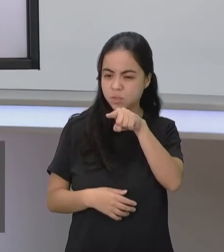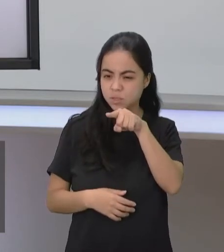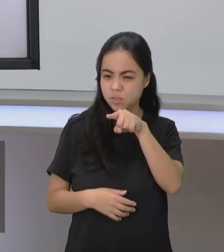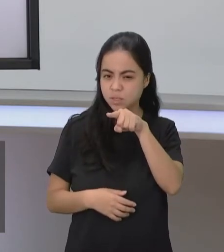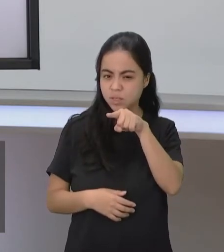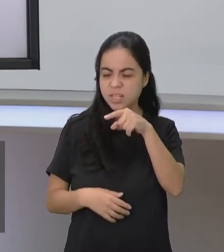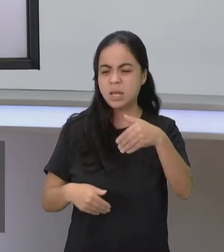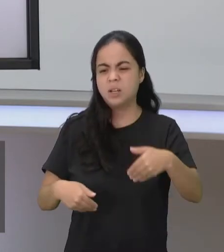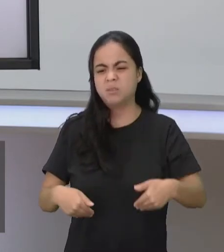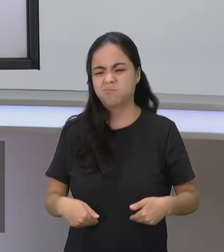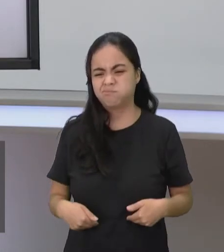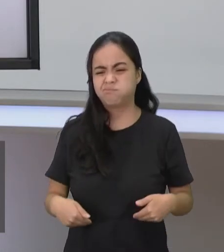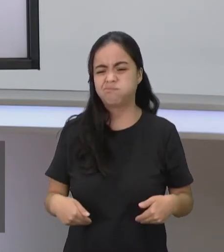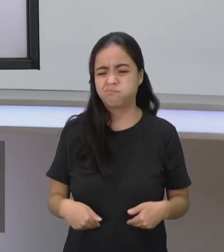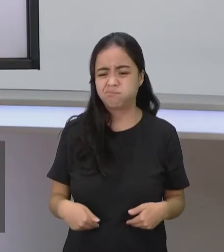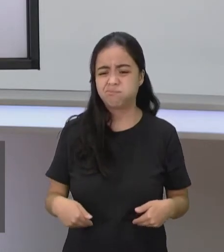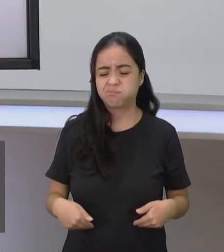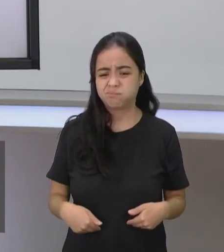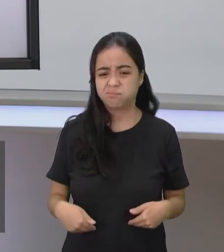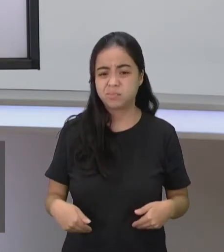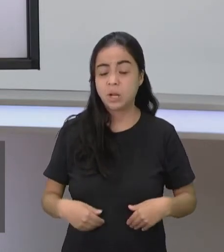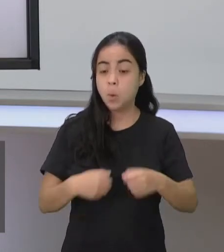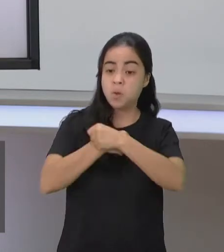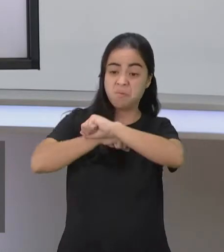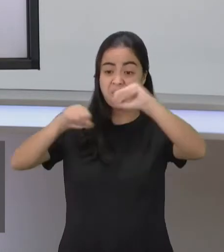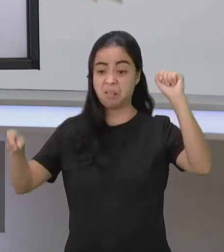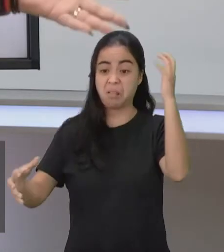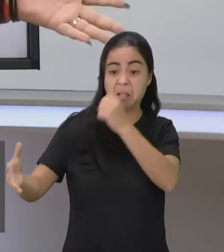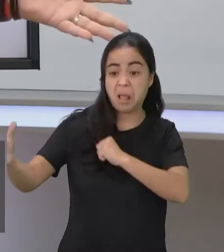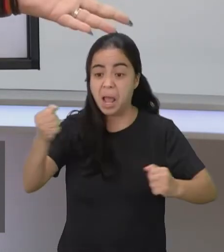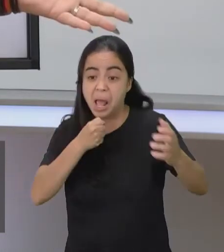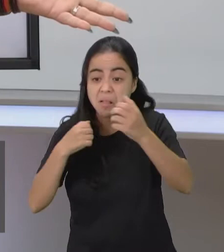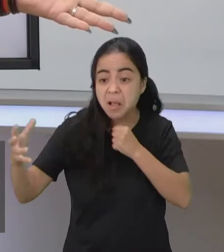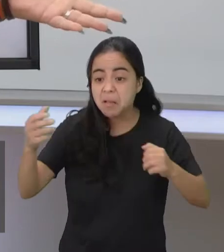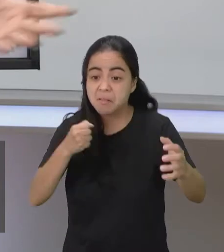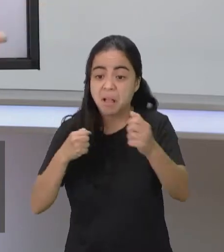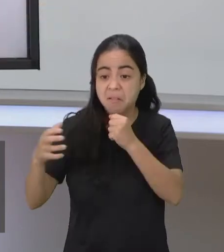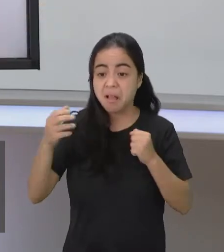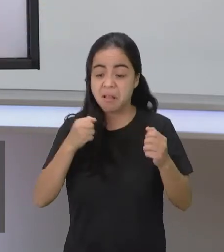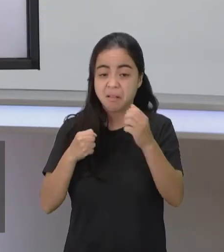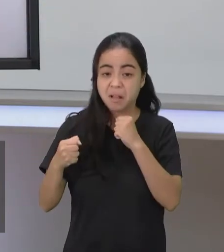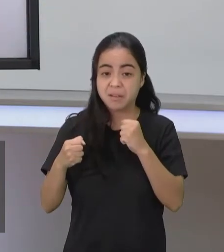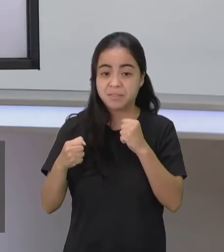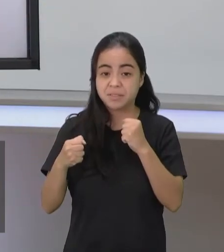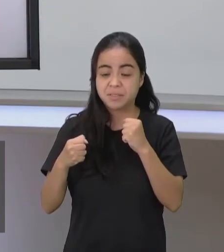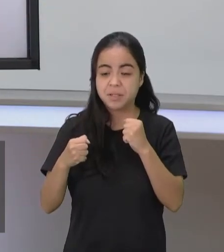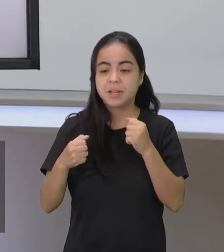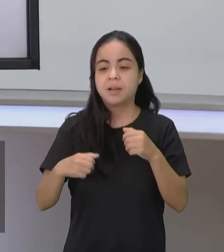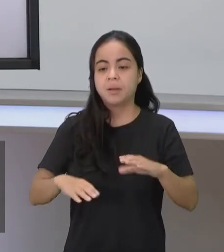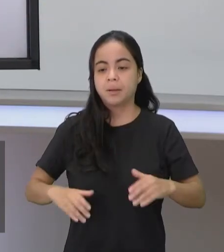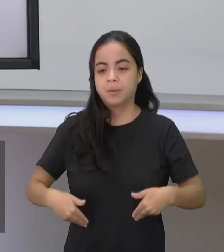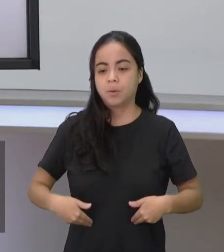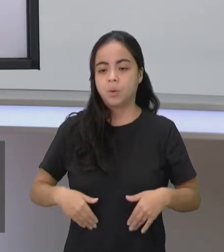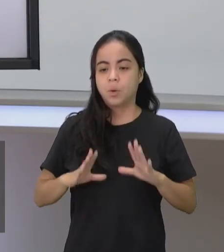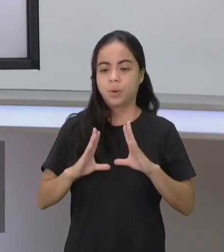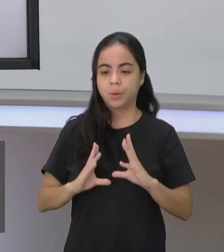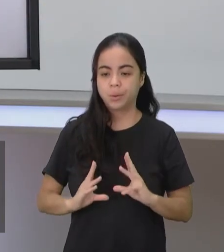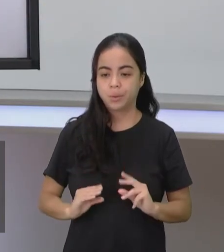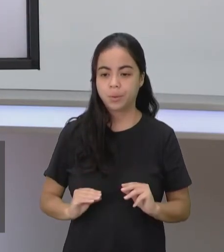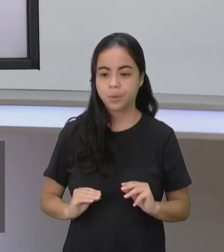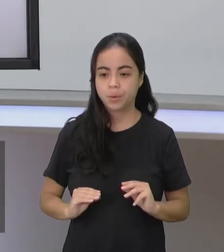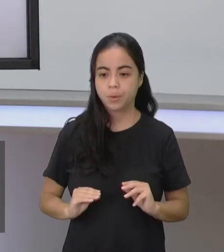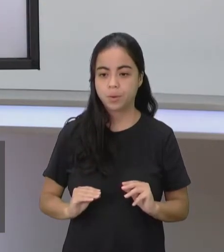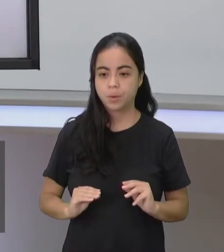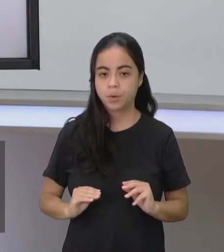morrendo de fome e você não larga tudo e sai pegando o almoço das outras pessoas para saciar aquela sua vontade, já está